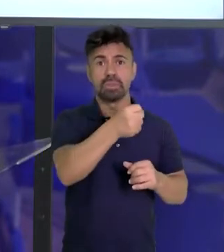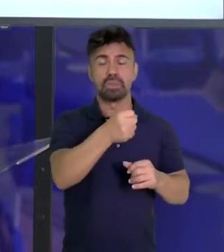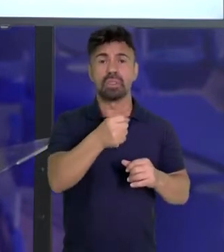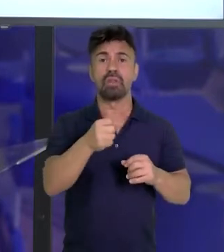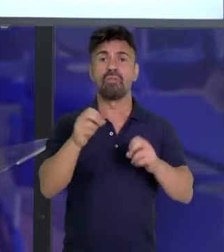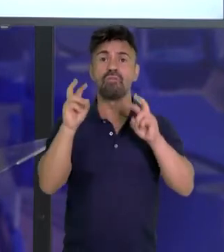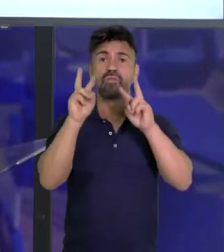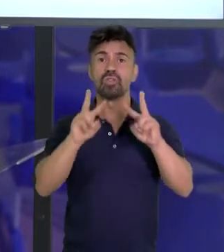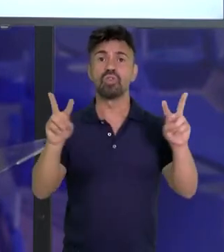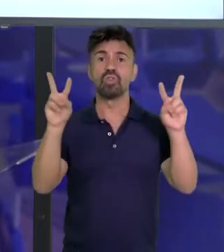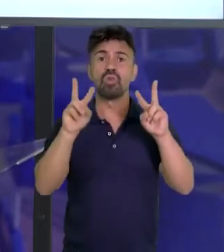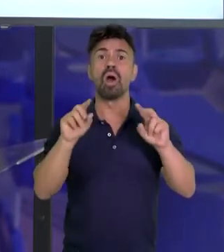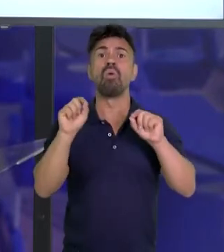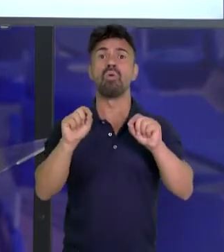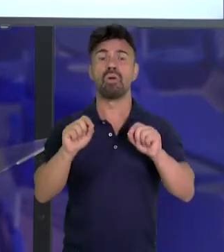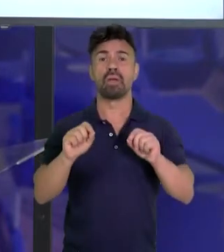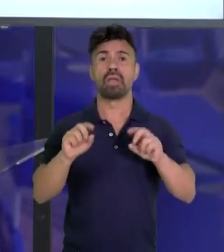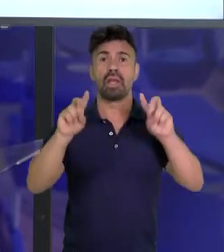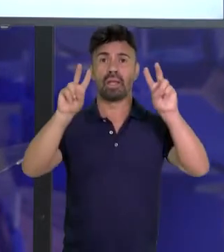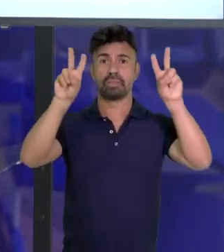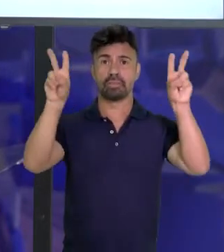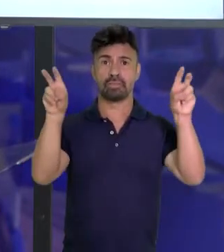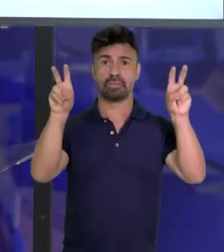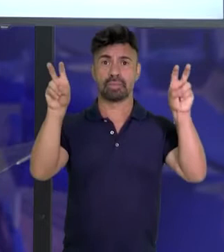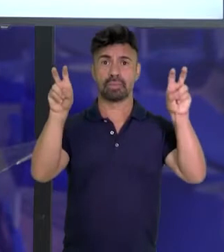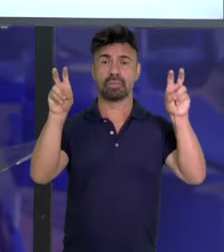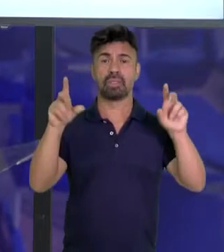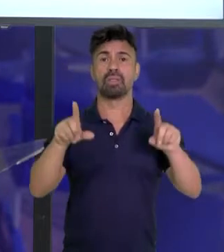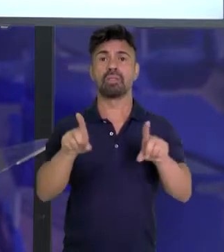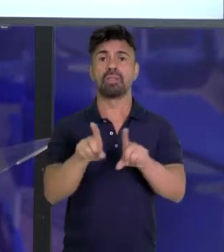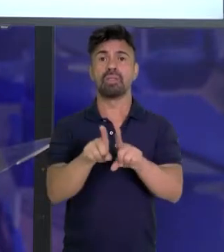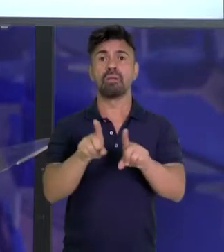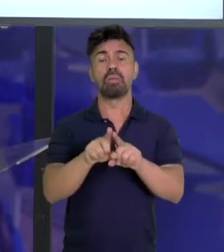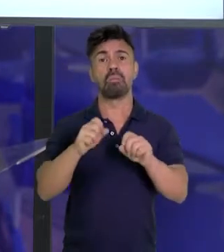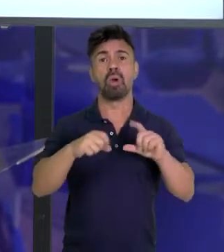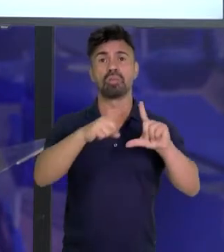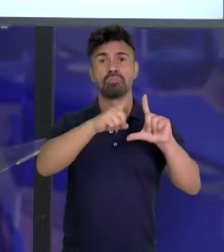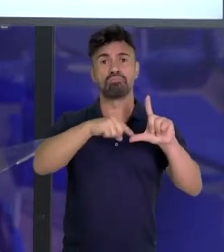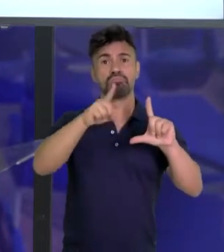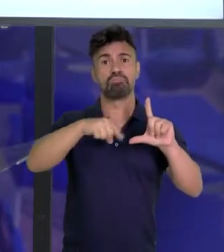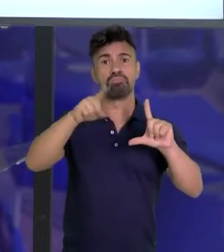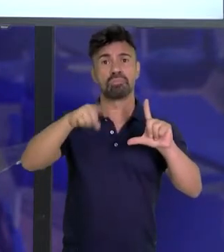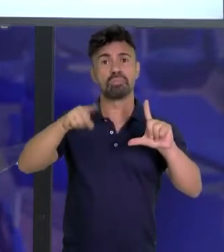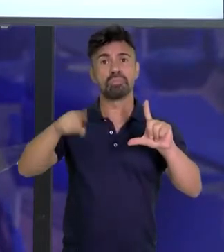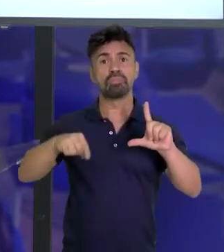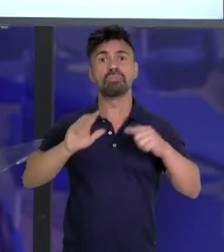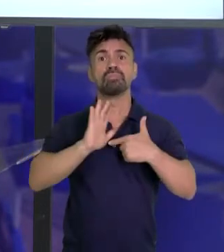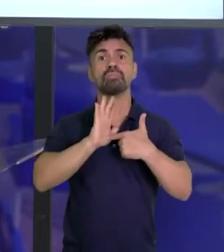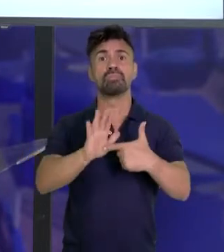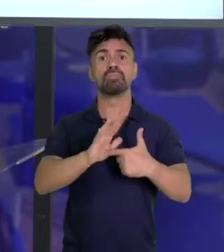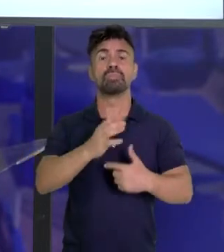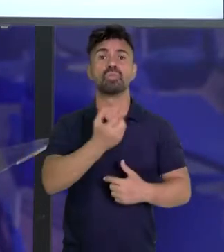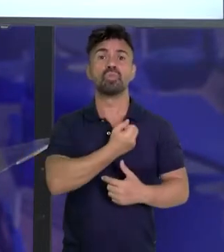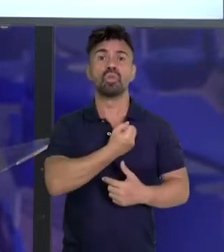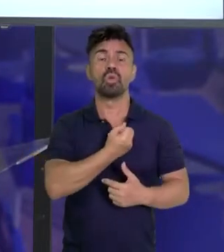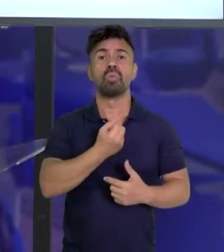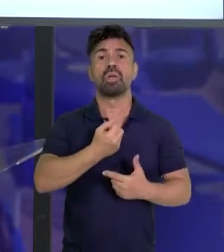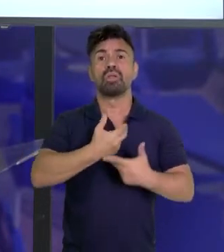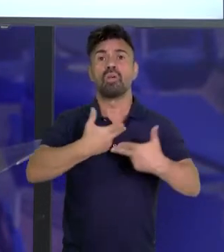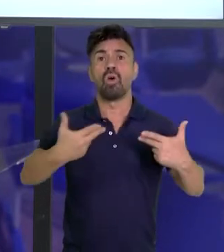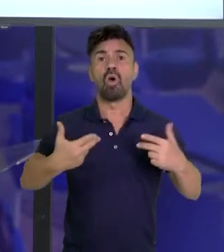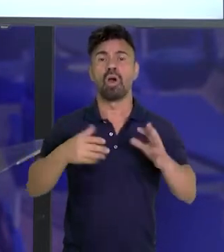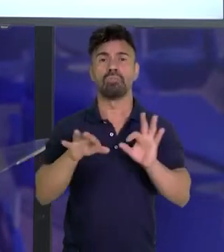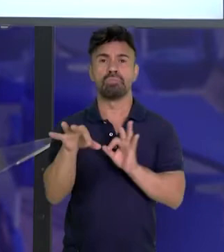para indicar isso são as aspas, certo? Eu também posso usar gráficos que apresentam números e dados de